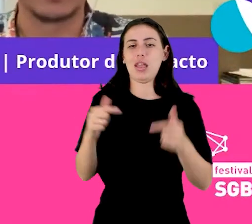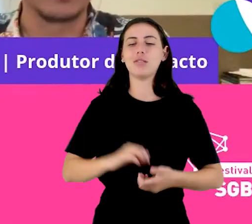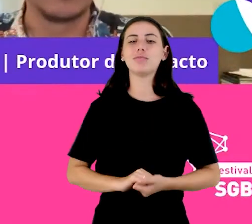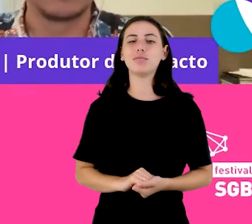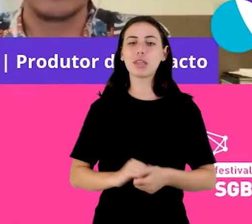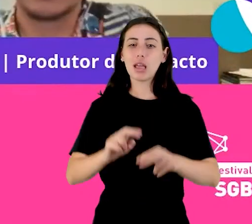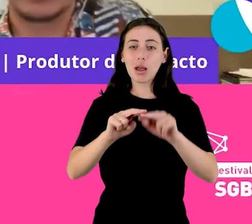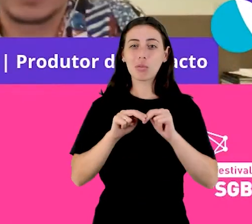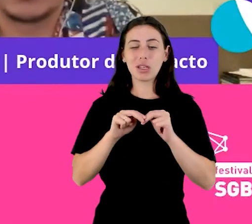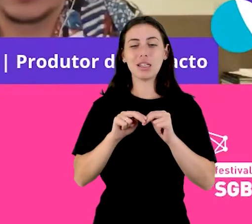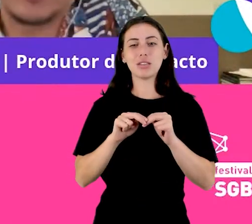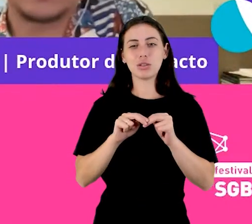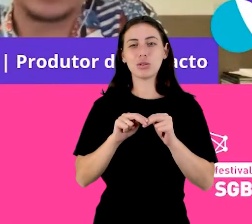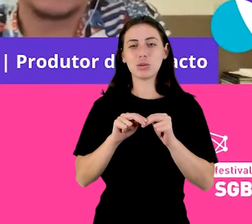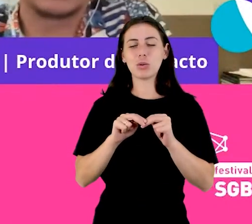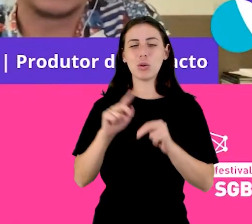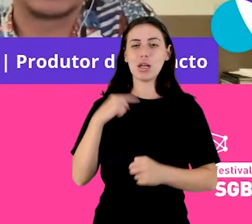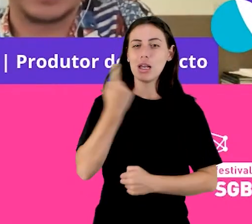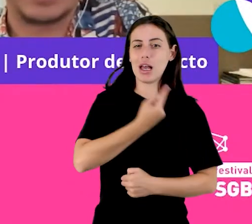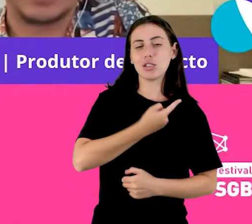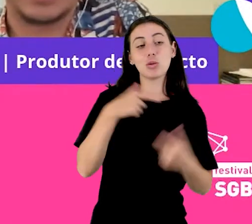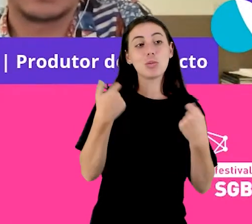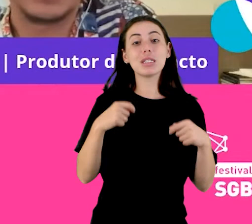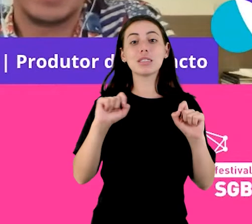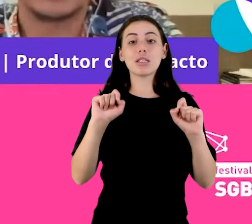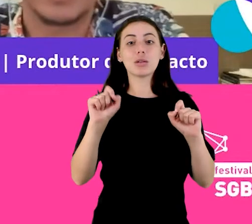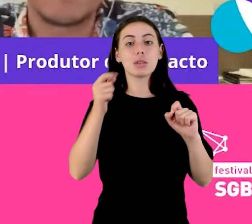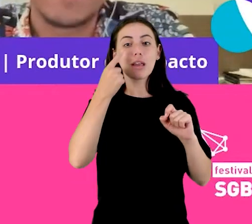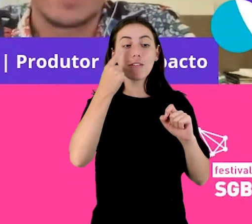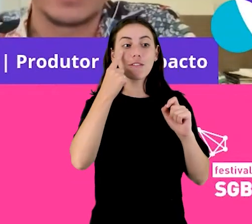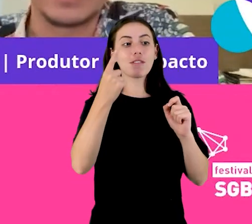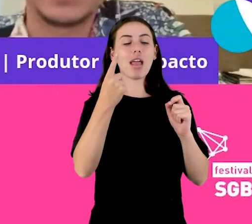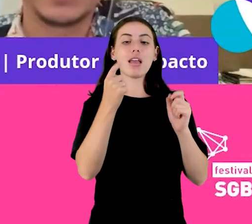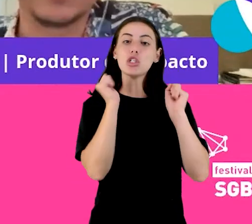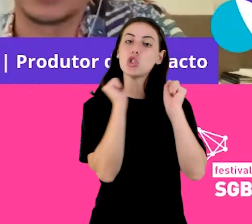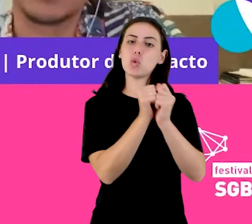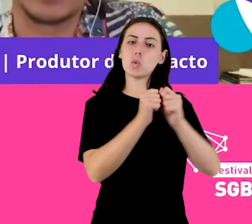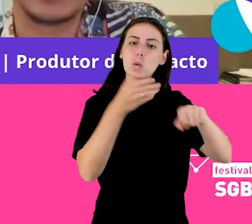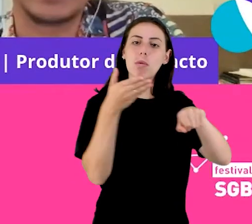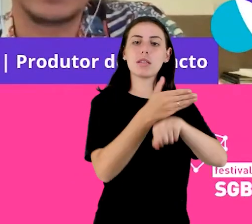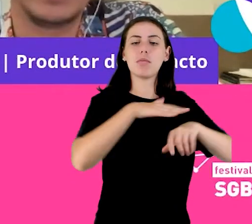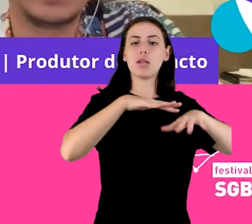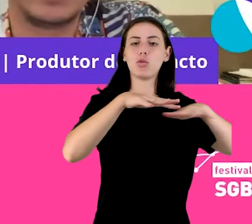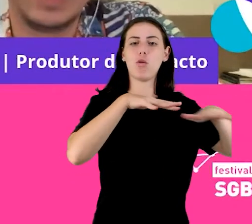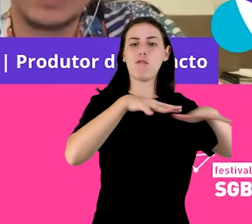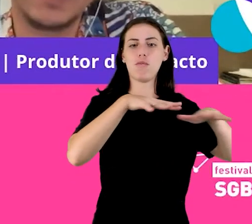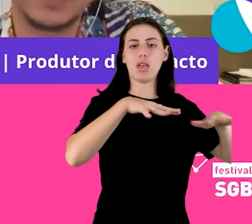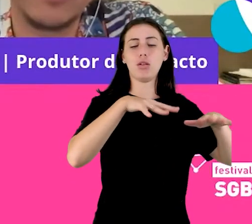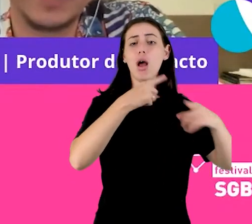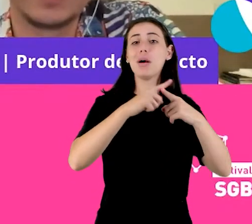jurídicos, né? Porque, infelizmente, no Brasil a gente não pode falar de avanços de leis, né? A gente, por exemplo,